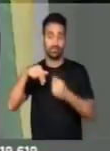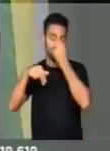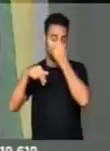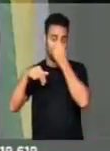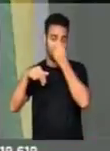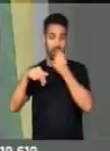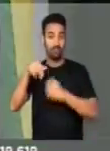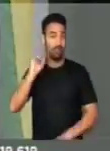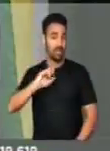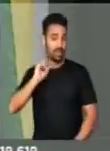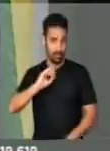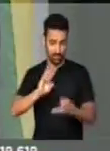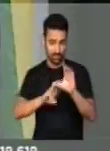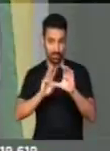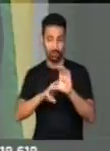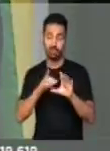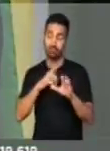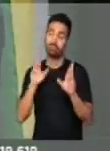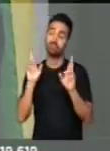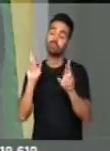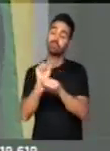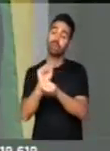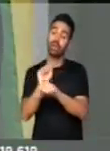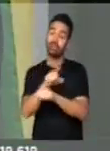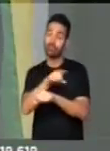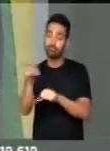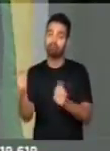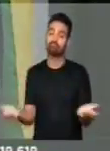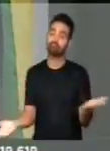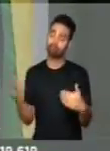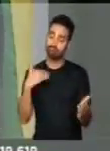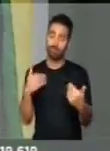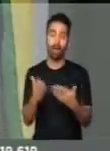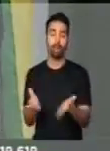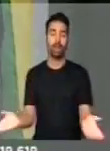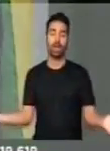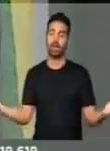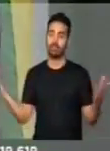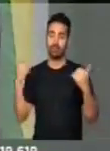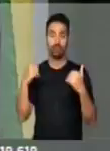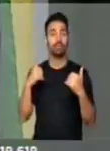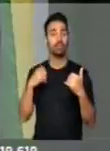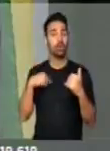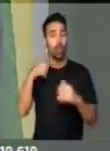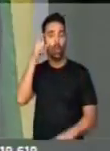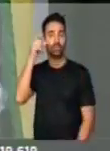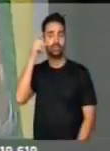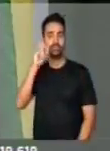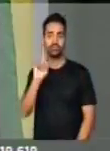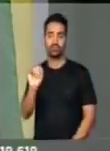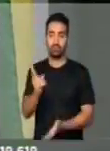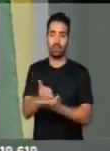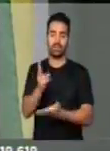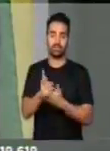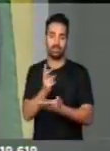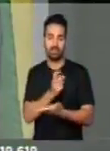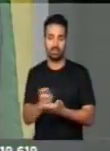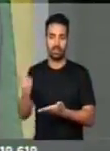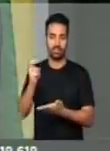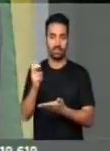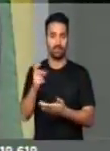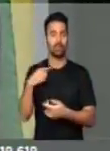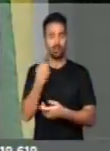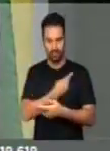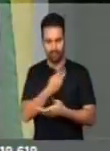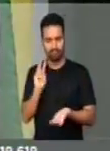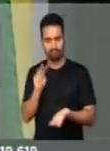vocês todos para este momento cívico, que coincide, sim, com esse momento do impeachment no Brasil, e vamos estar ali para fazer